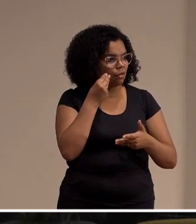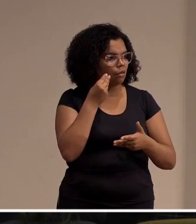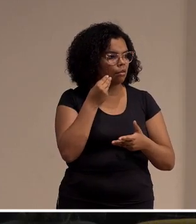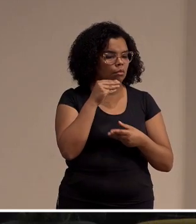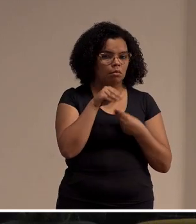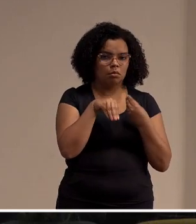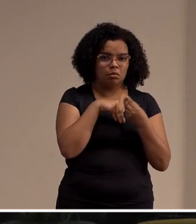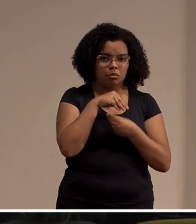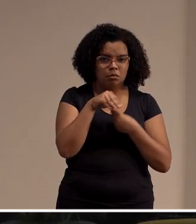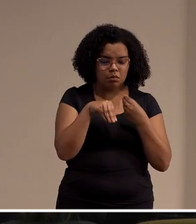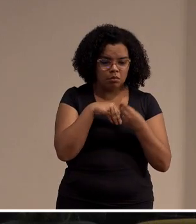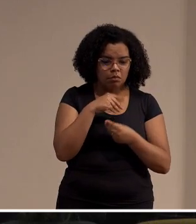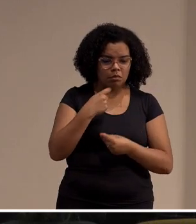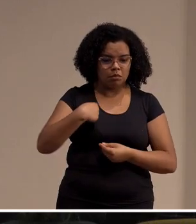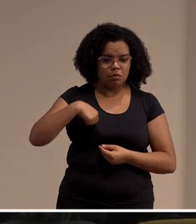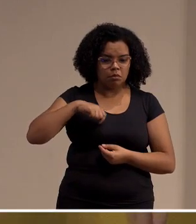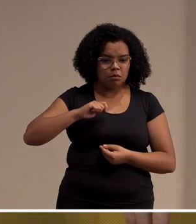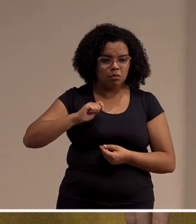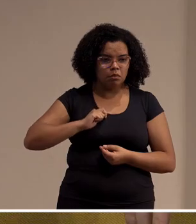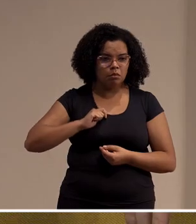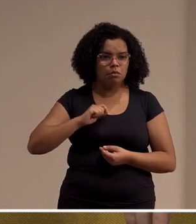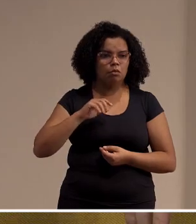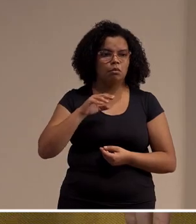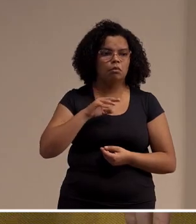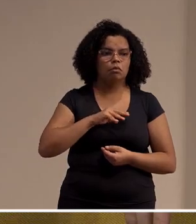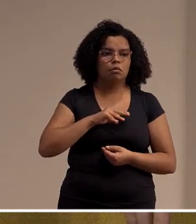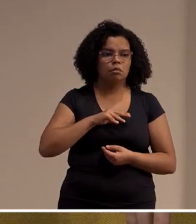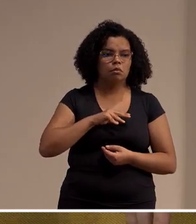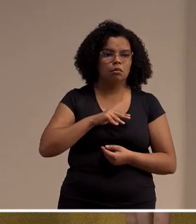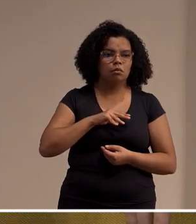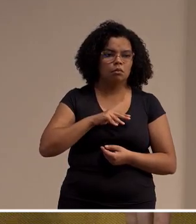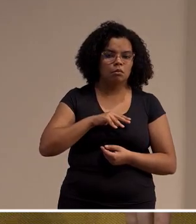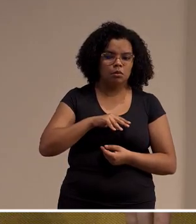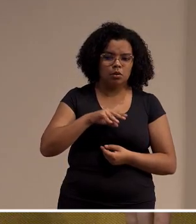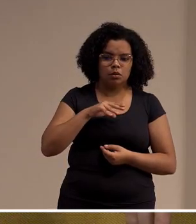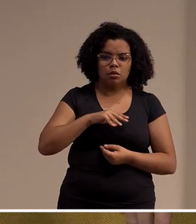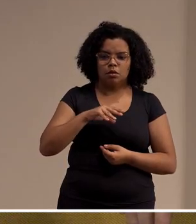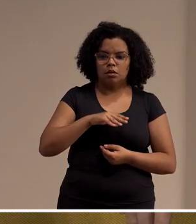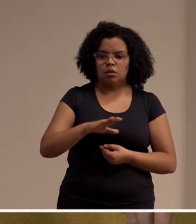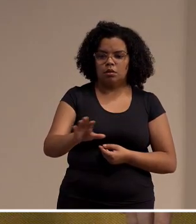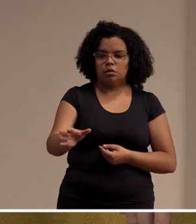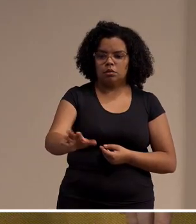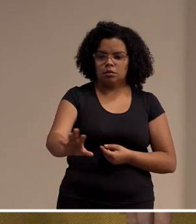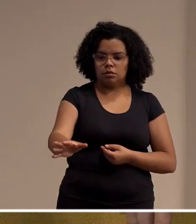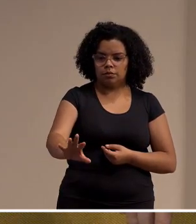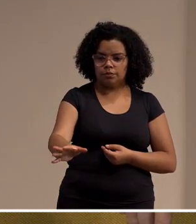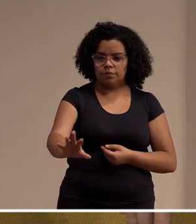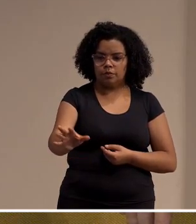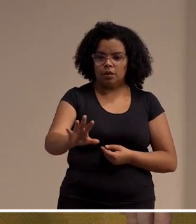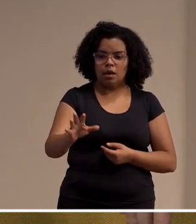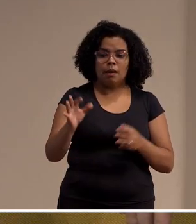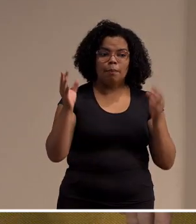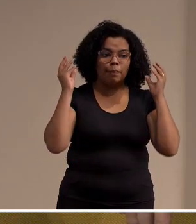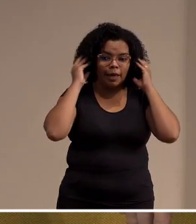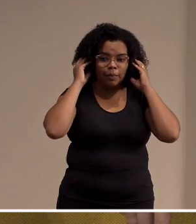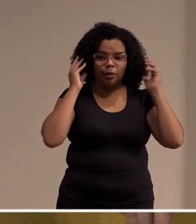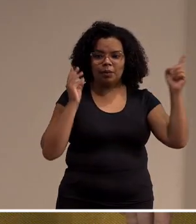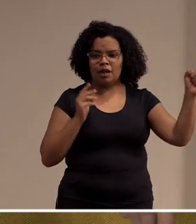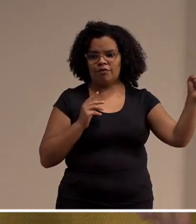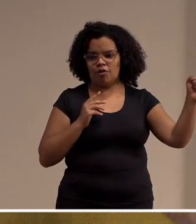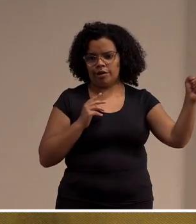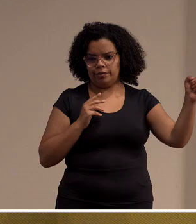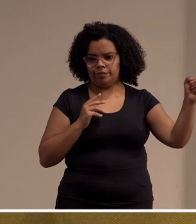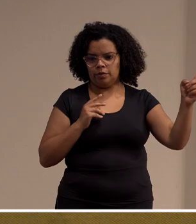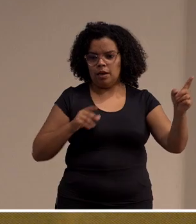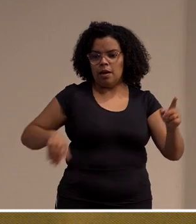misturado, mas tem uma tradução simultânea de meu portunhol a português real, se alguém quer escutar. E também tem e quem precisar, tem um